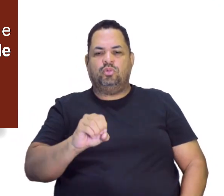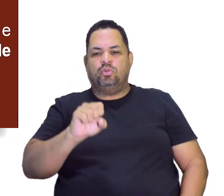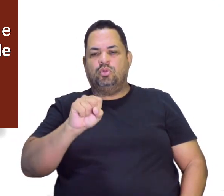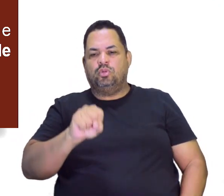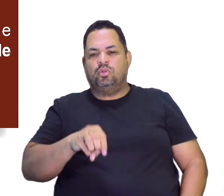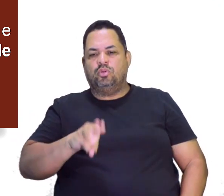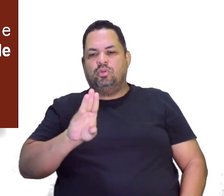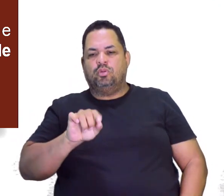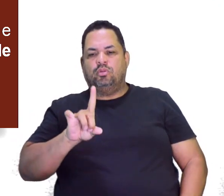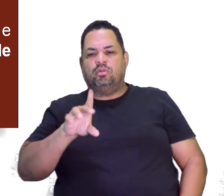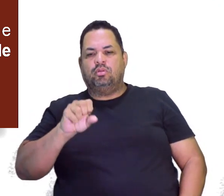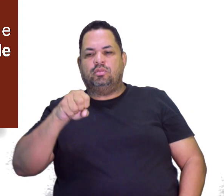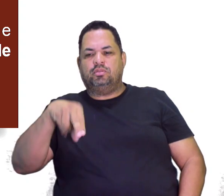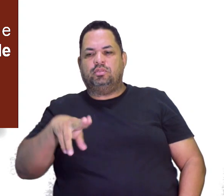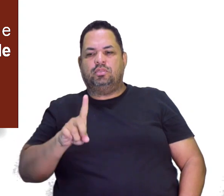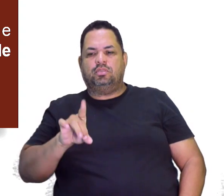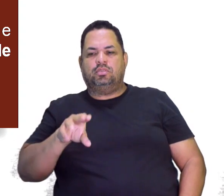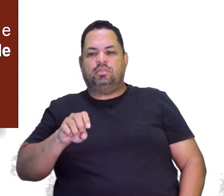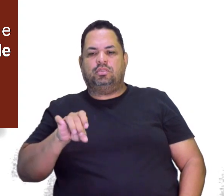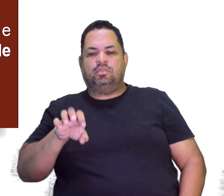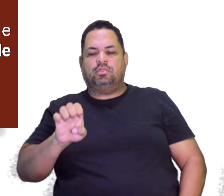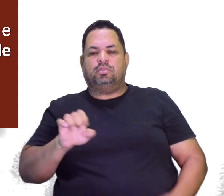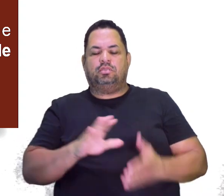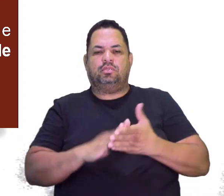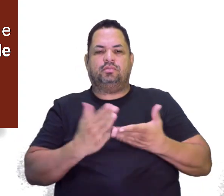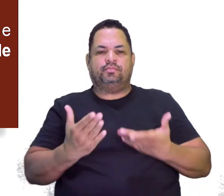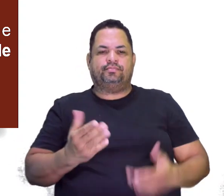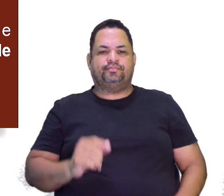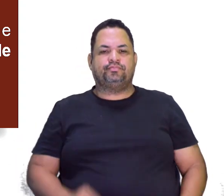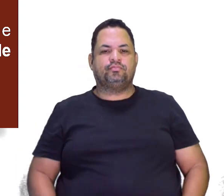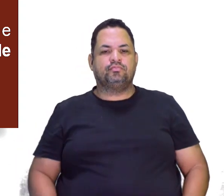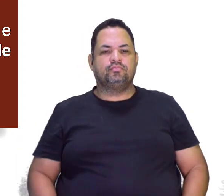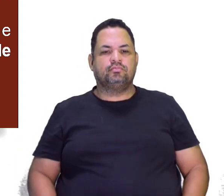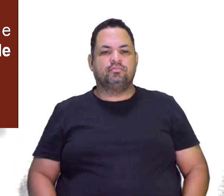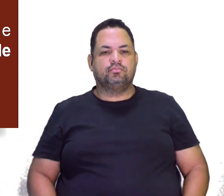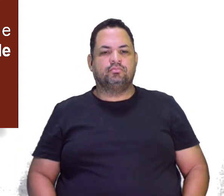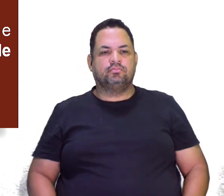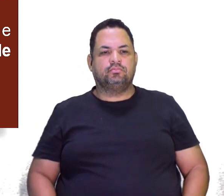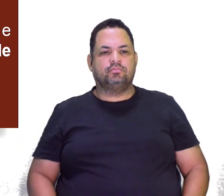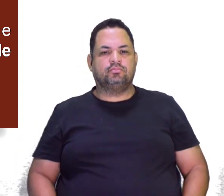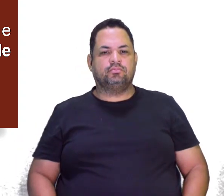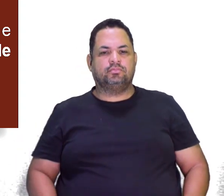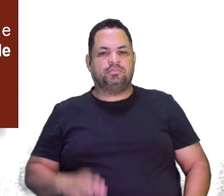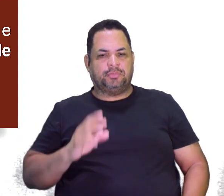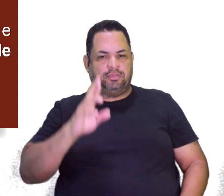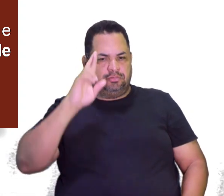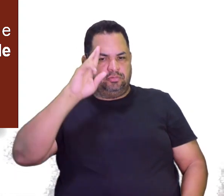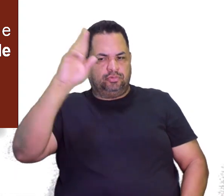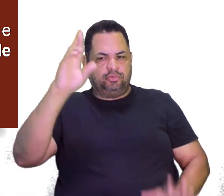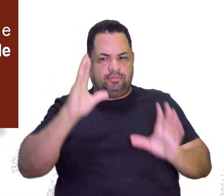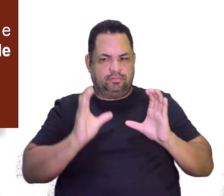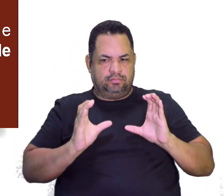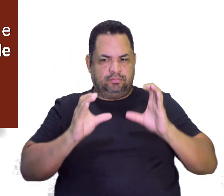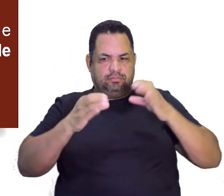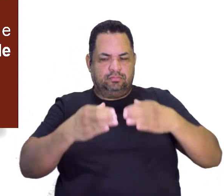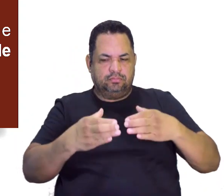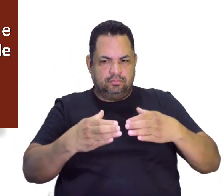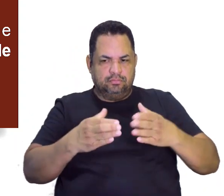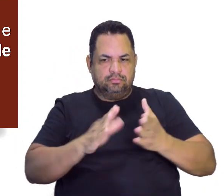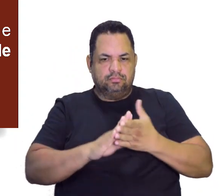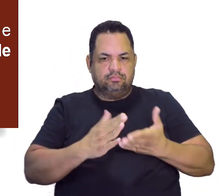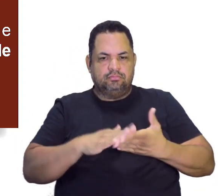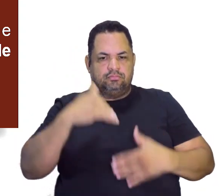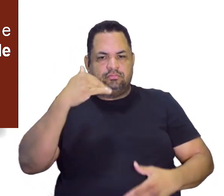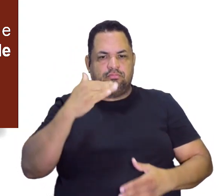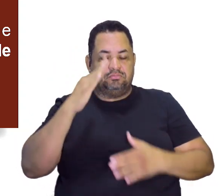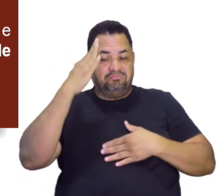aí são fogos entendeu são os os os capitães aí desse grupo aí são os os